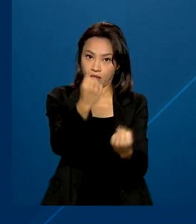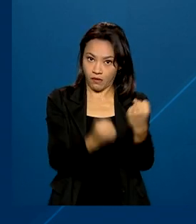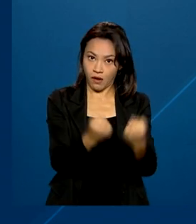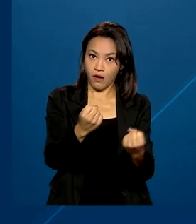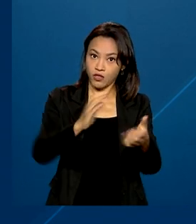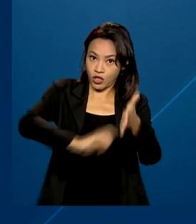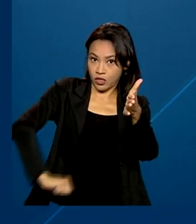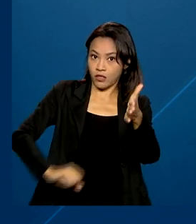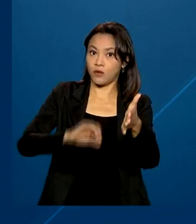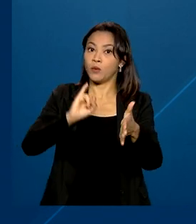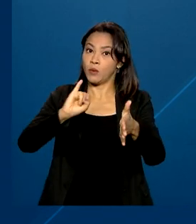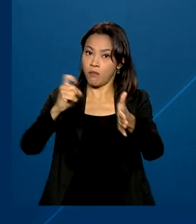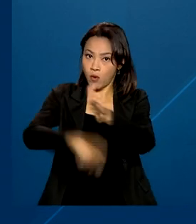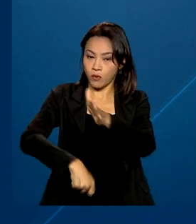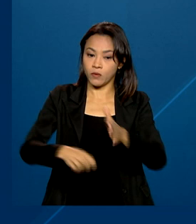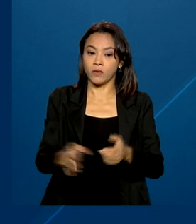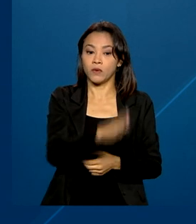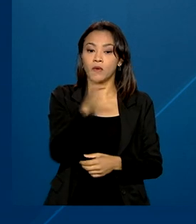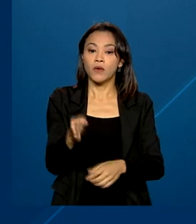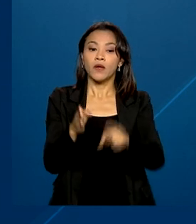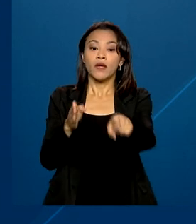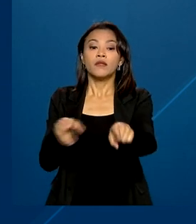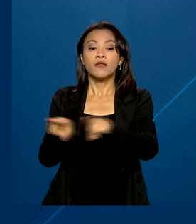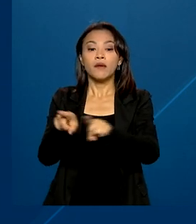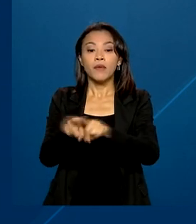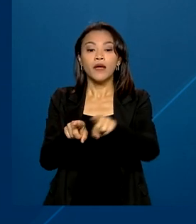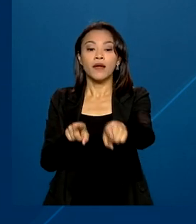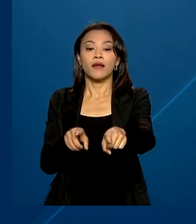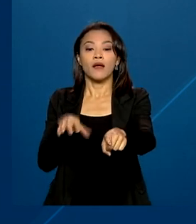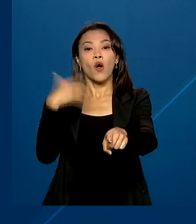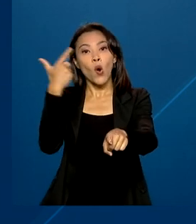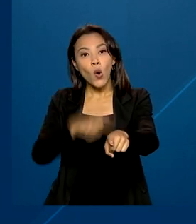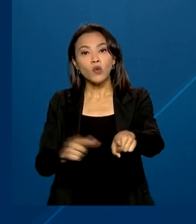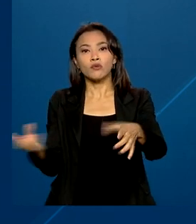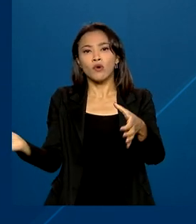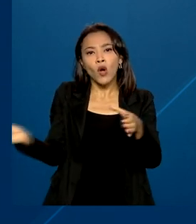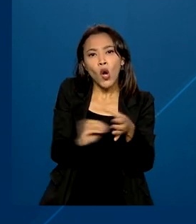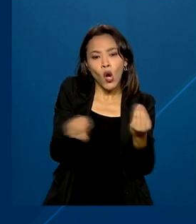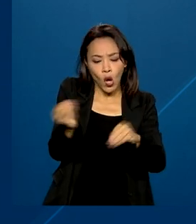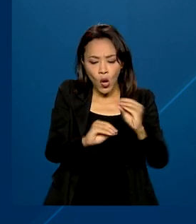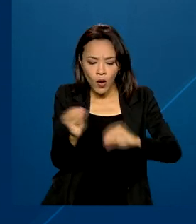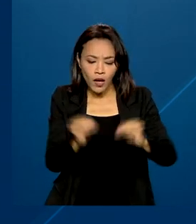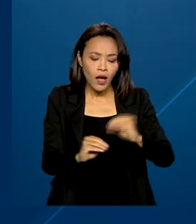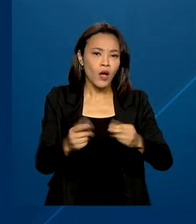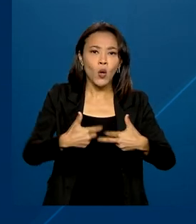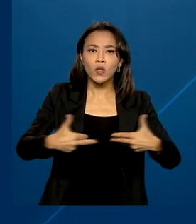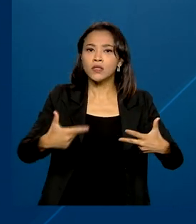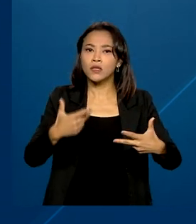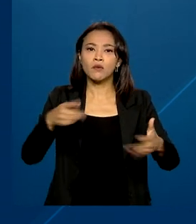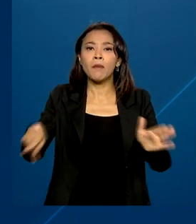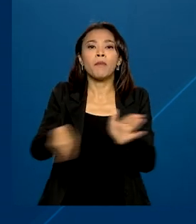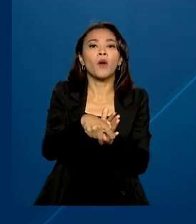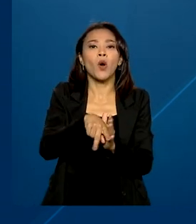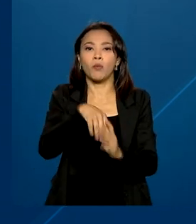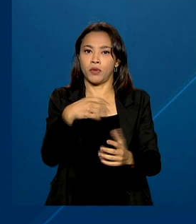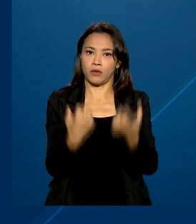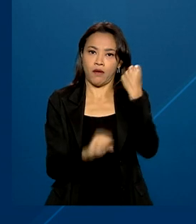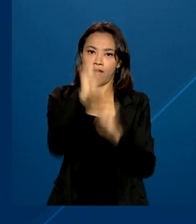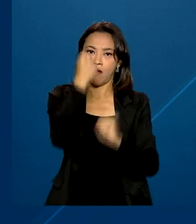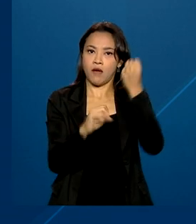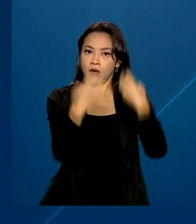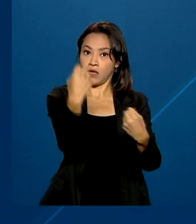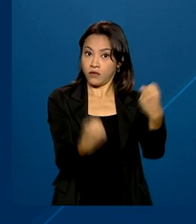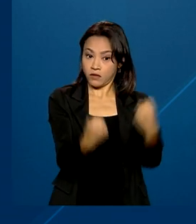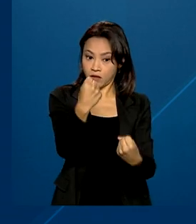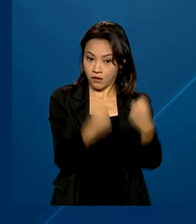lei foi ao item que ampliava a isenção para incluir acessórios que não sejam de fábrica. A autorização para compra